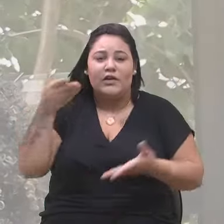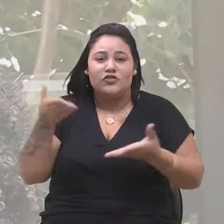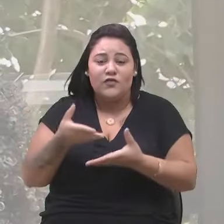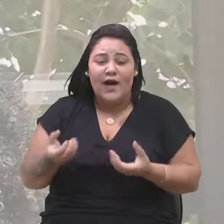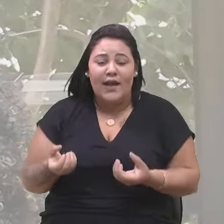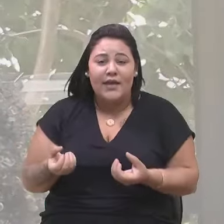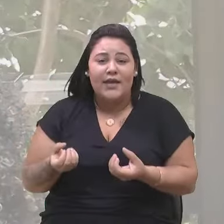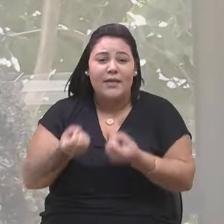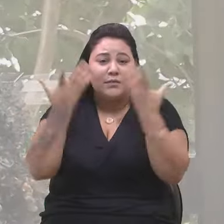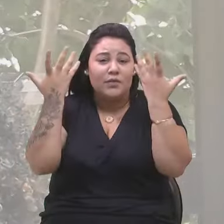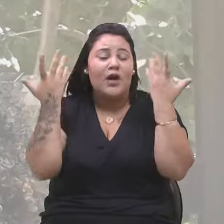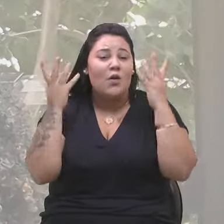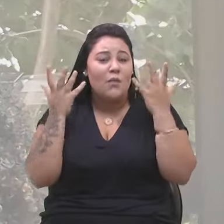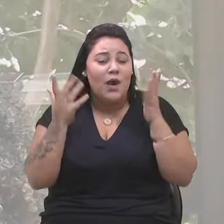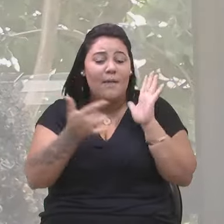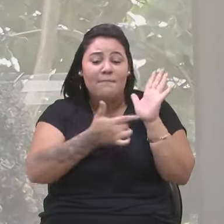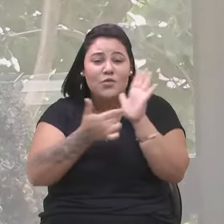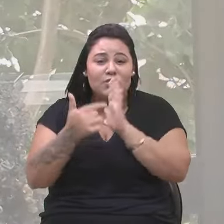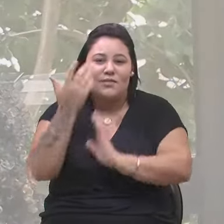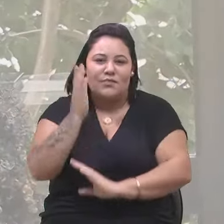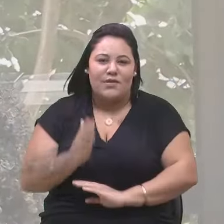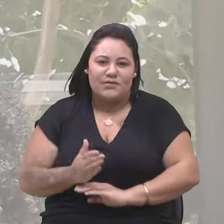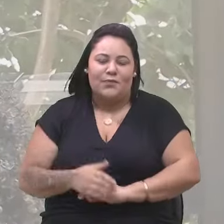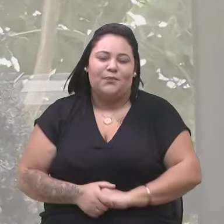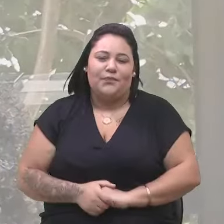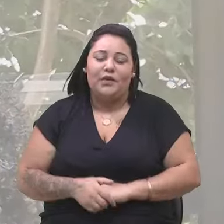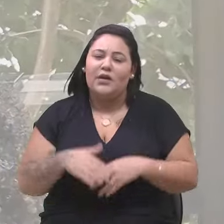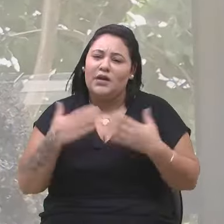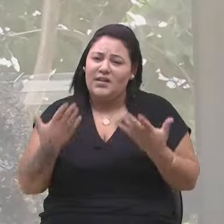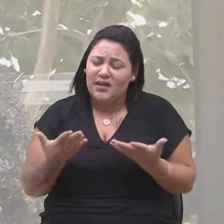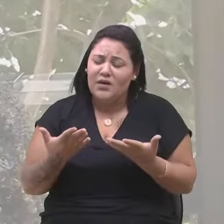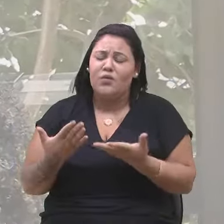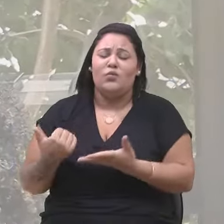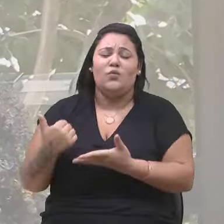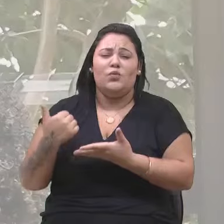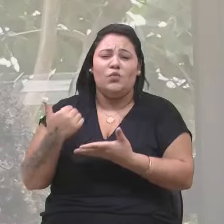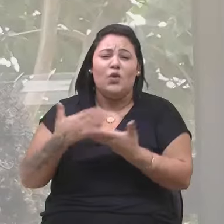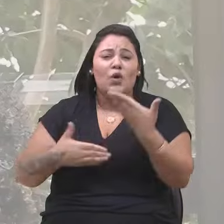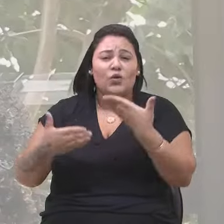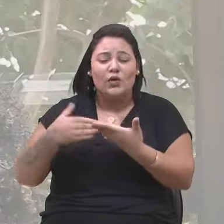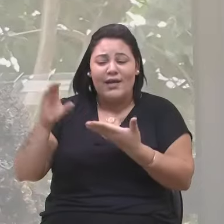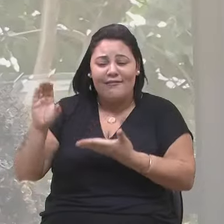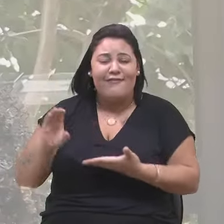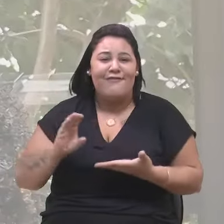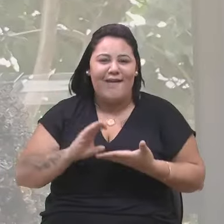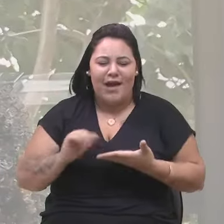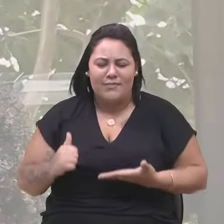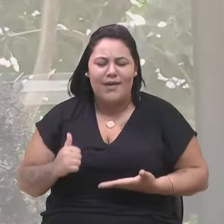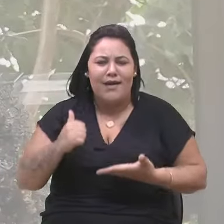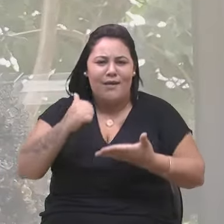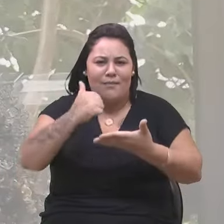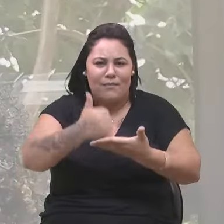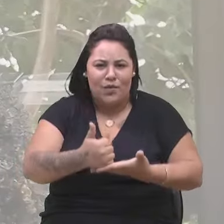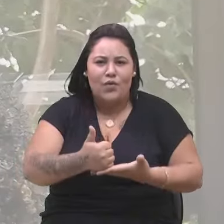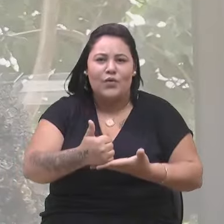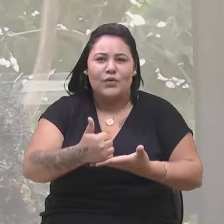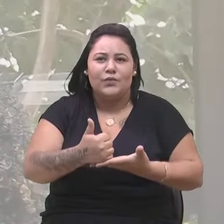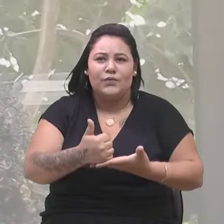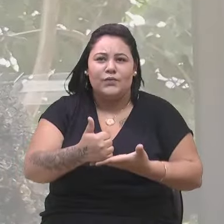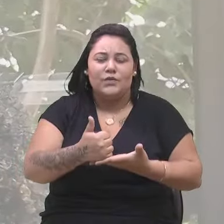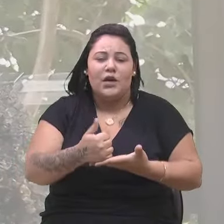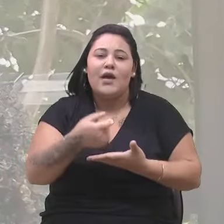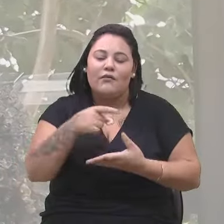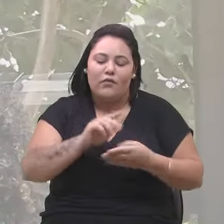para o Brasil todo. Esses aportes, não deveriam votar conta, vou votar sim, porque eu